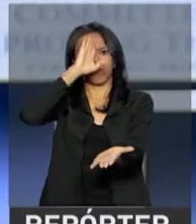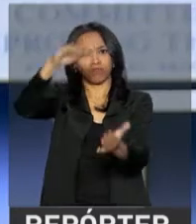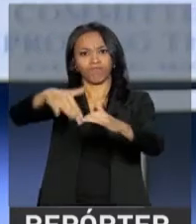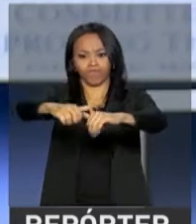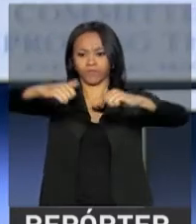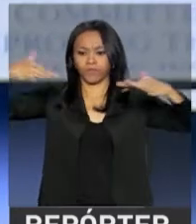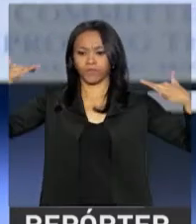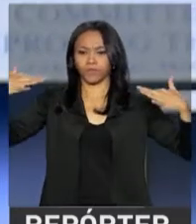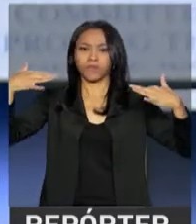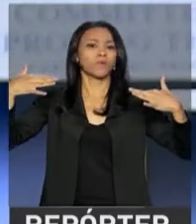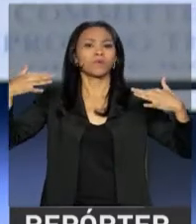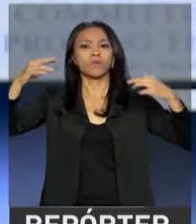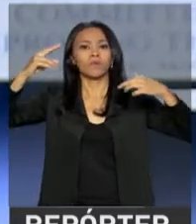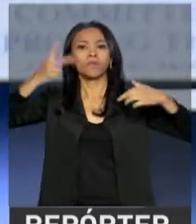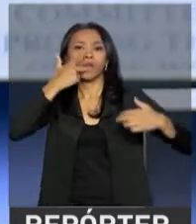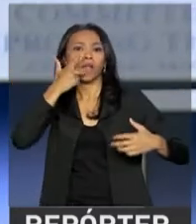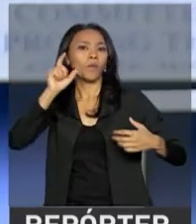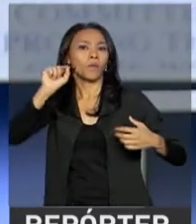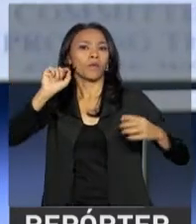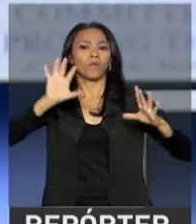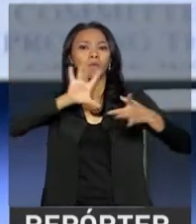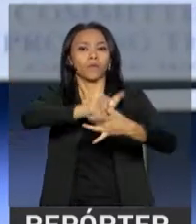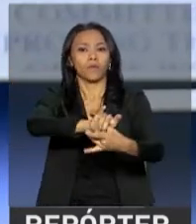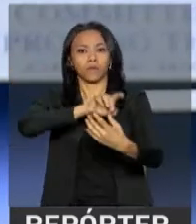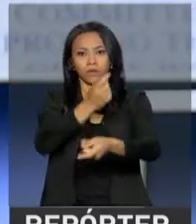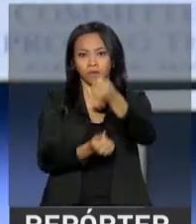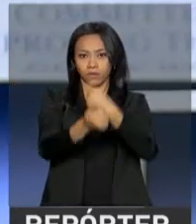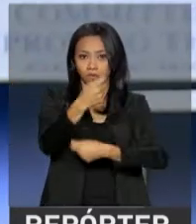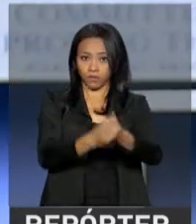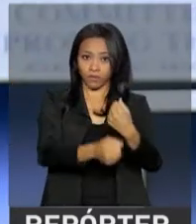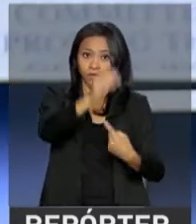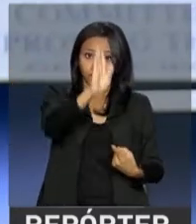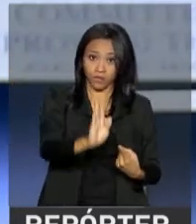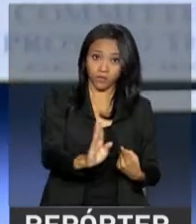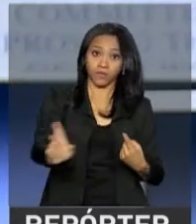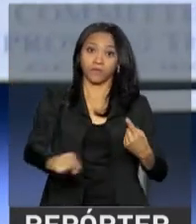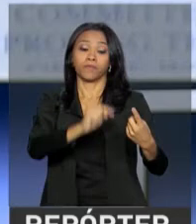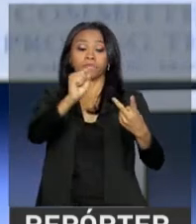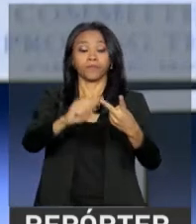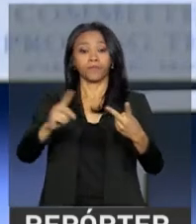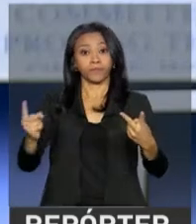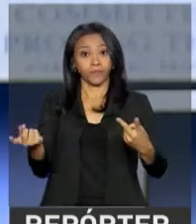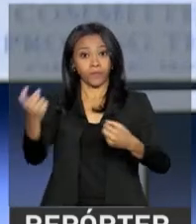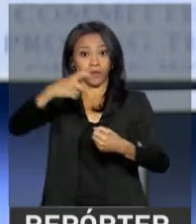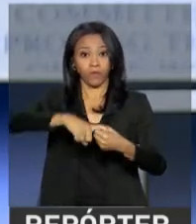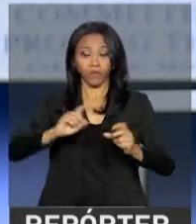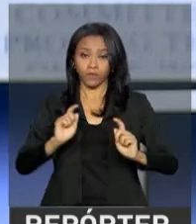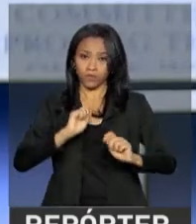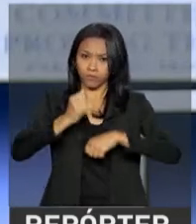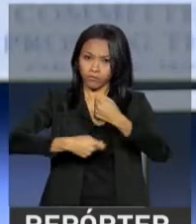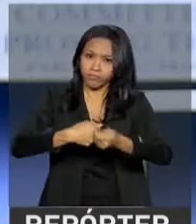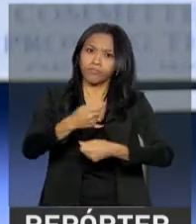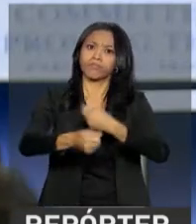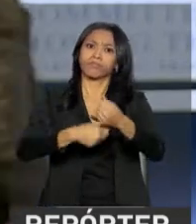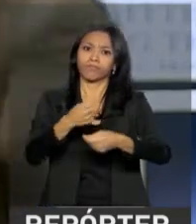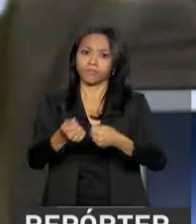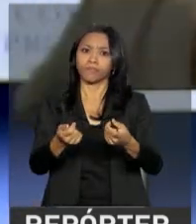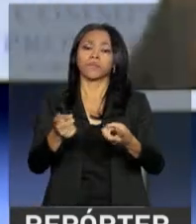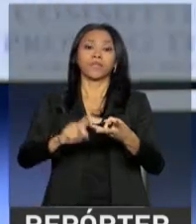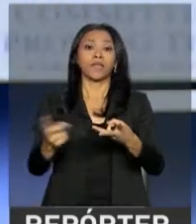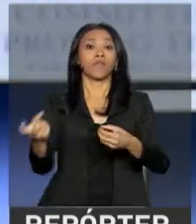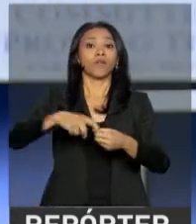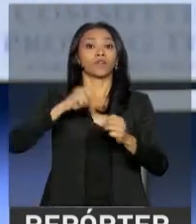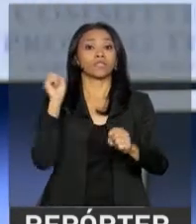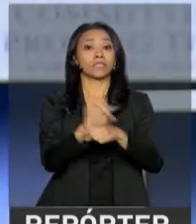vai falar sobre o cenário econômico no brasil destaca a retomada do crescimento e da geração de emprego e à queda